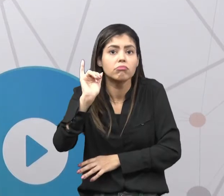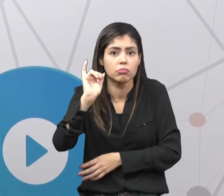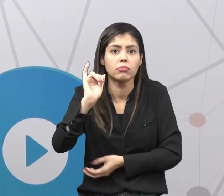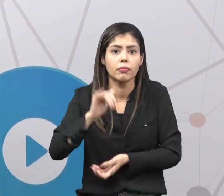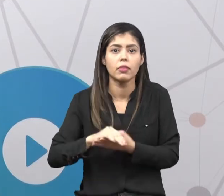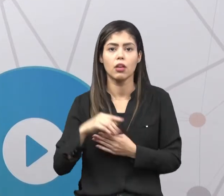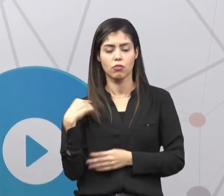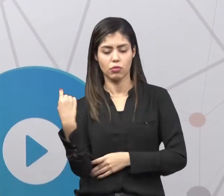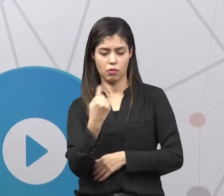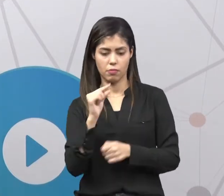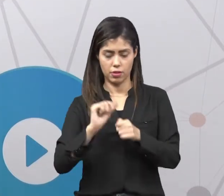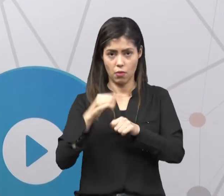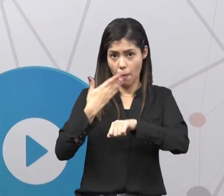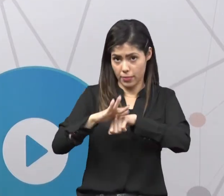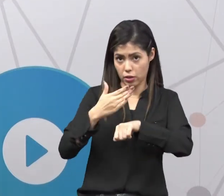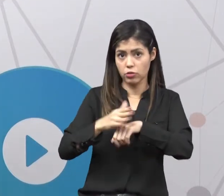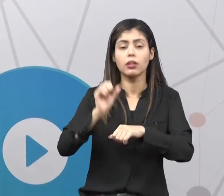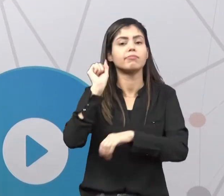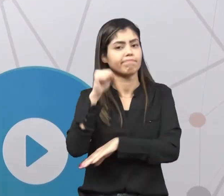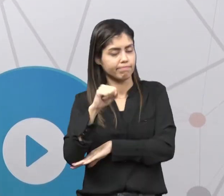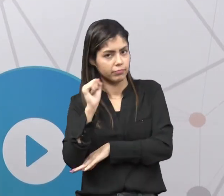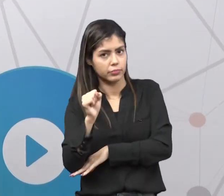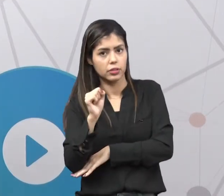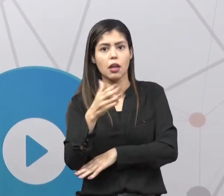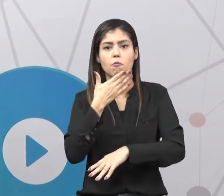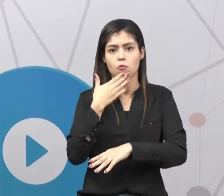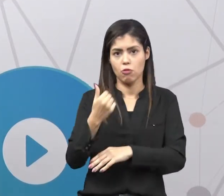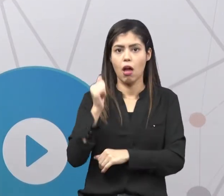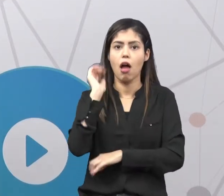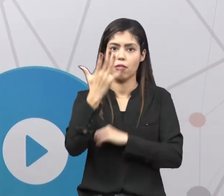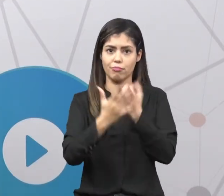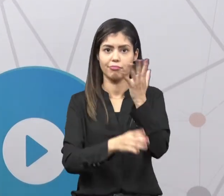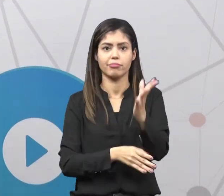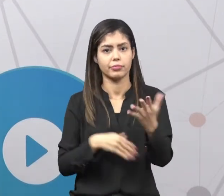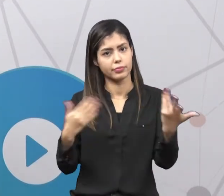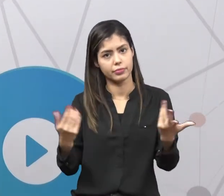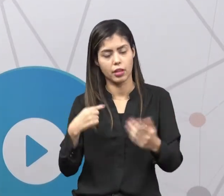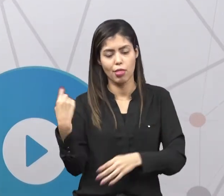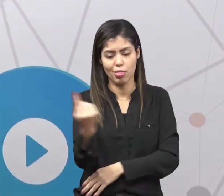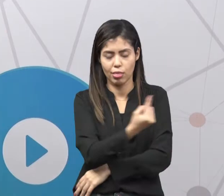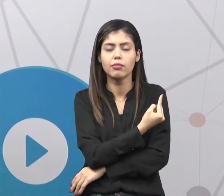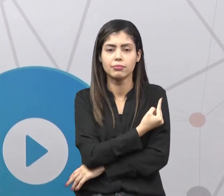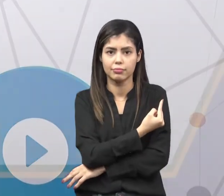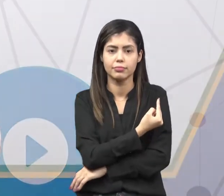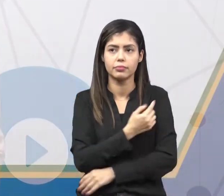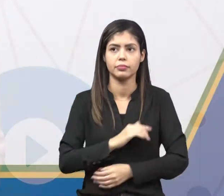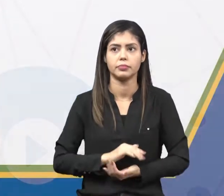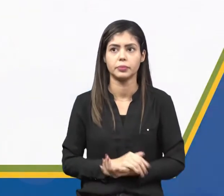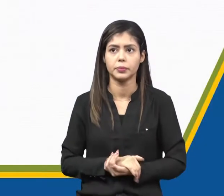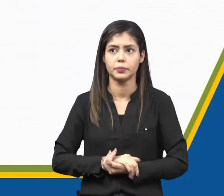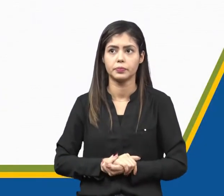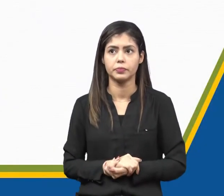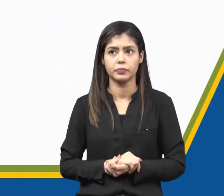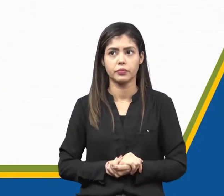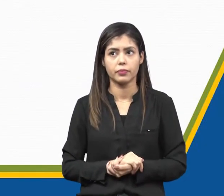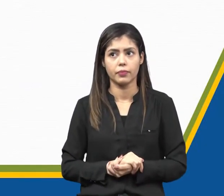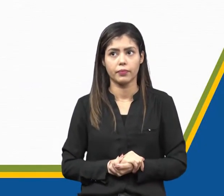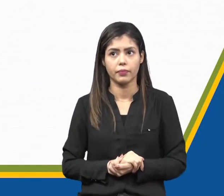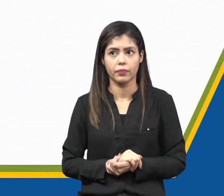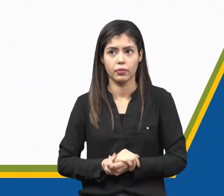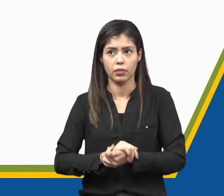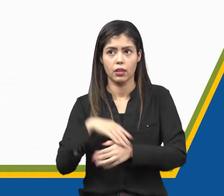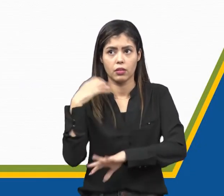gente vai estar fazendo uma prática de realmente conservar aquilo que nós temos, que é a nossa floresta. A